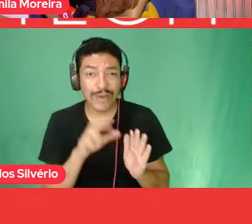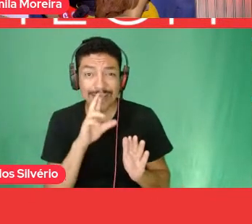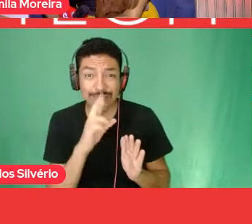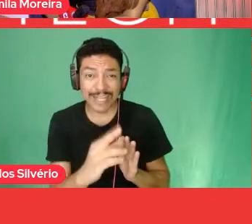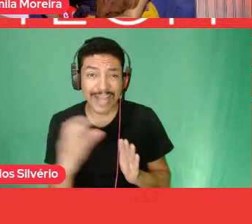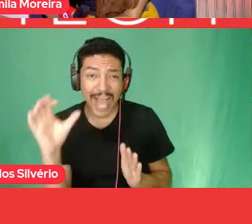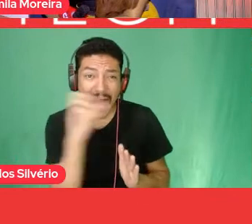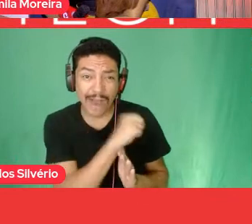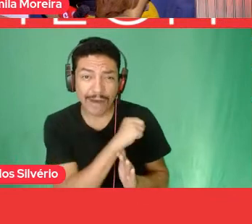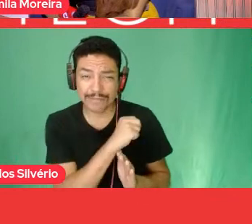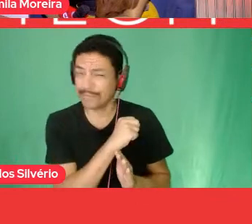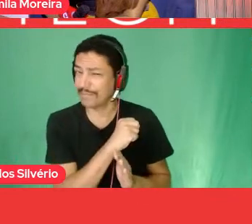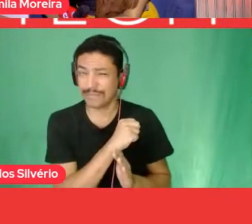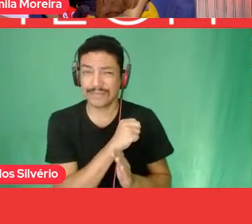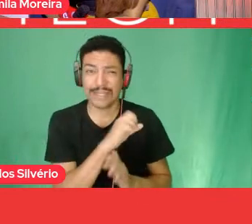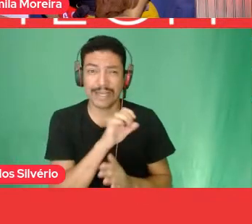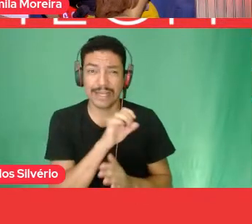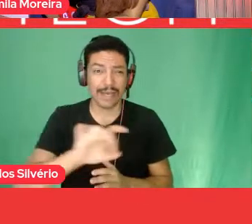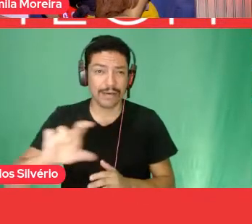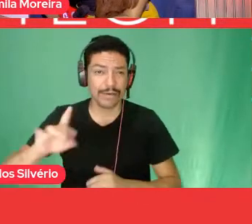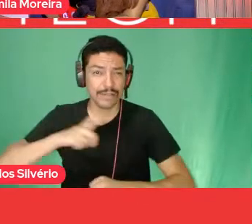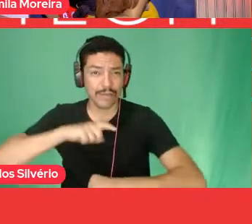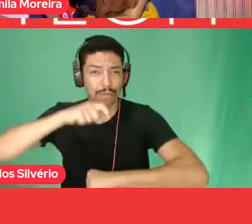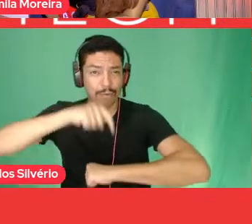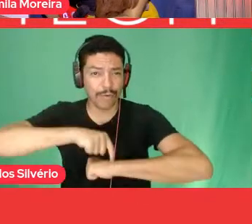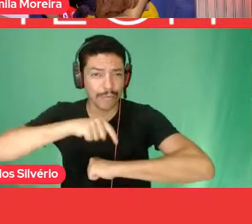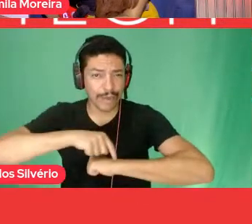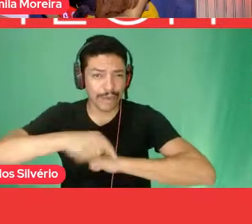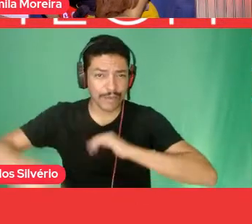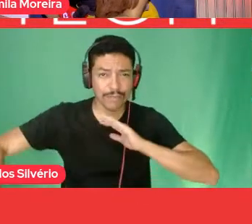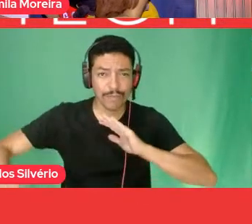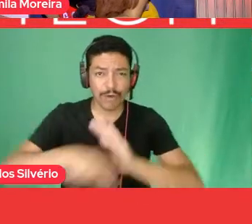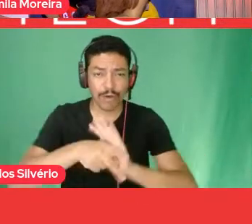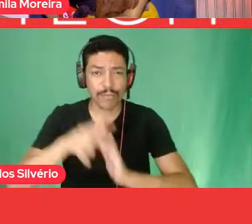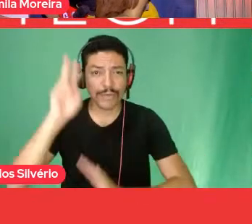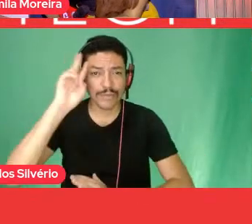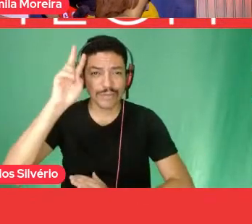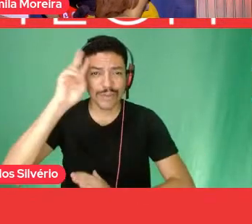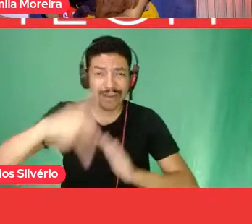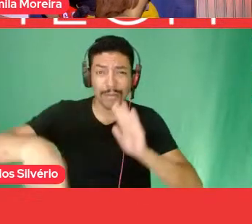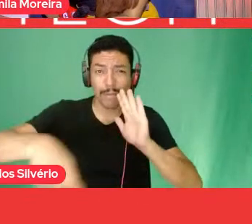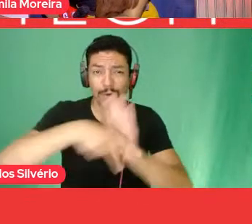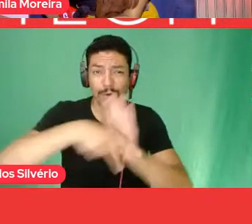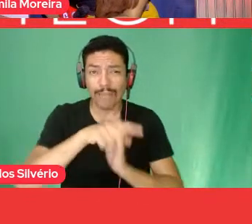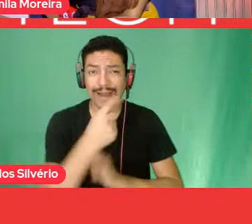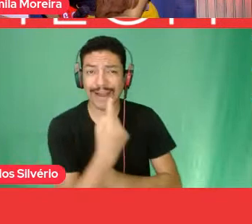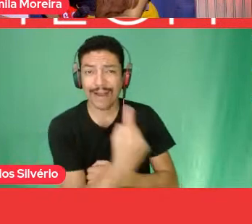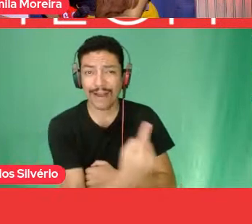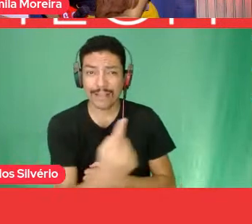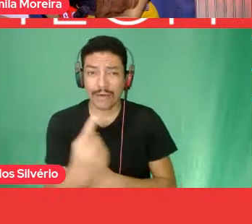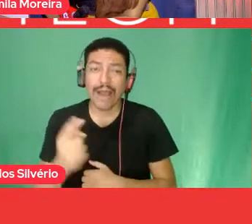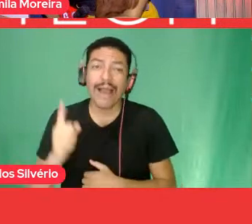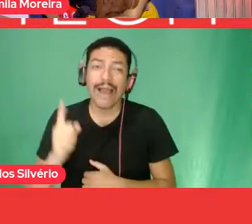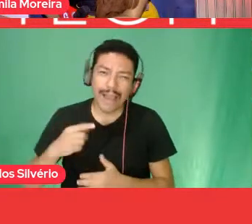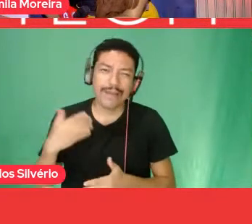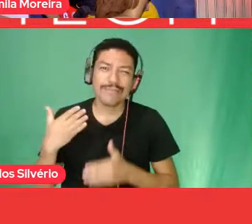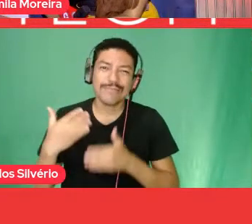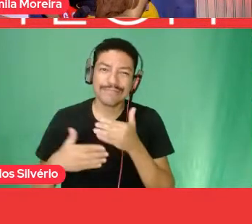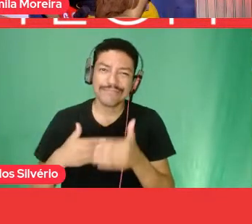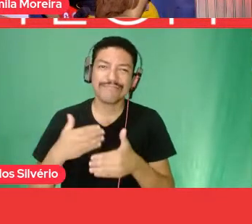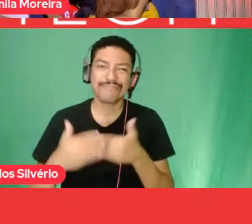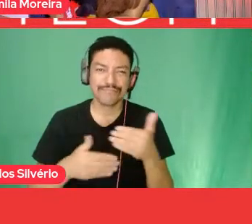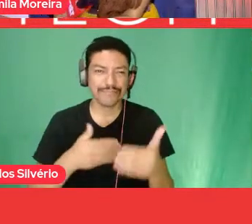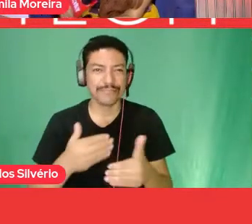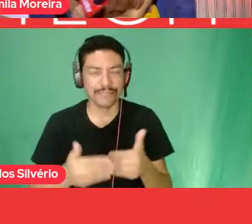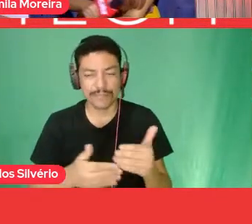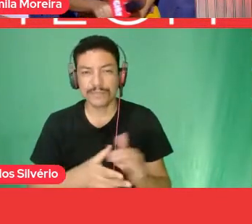Porque cada uma tem o seu momento, cada uma tem a sua história. Então, é todo um processo a ser construído. Acho